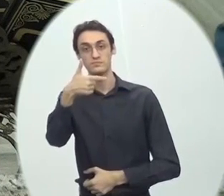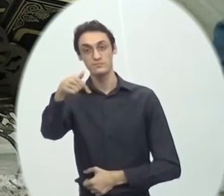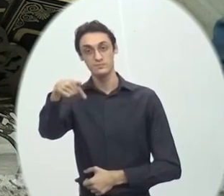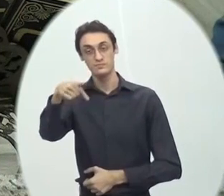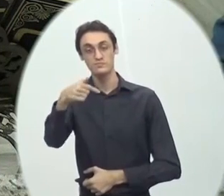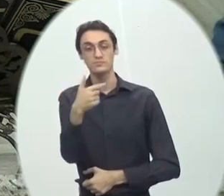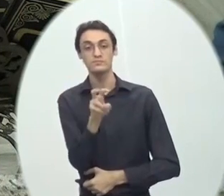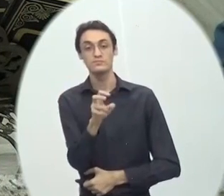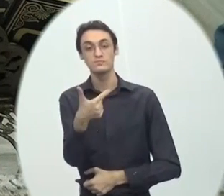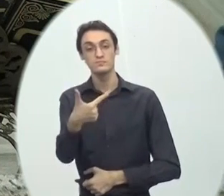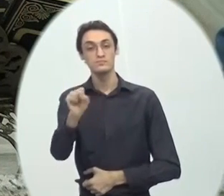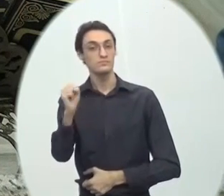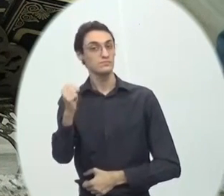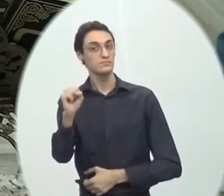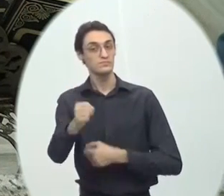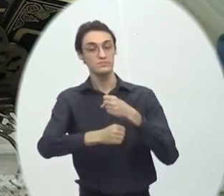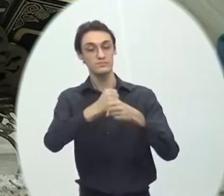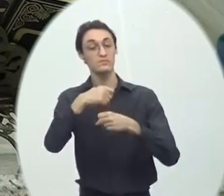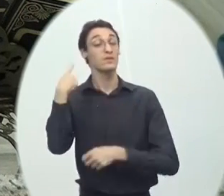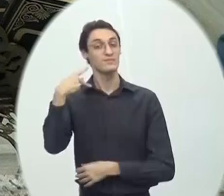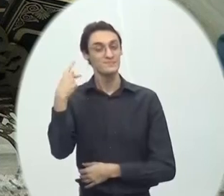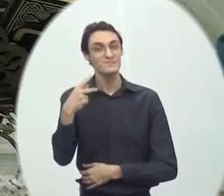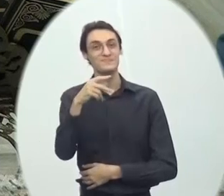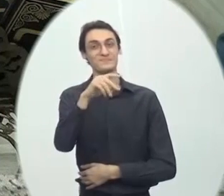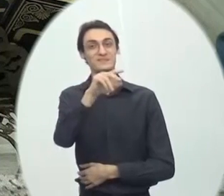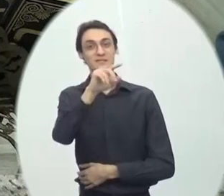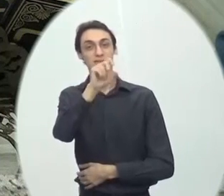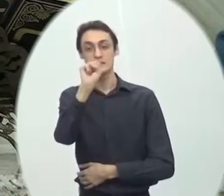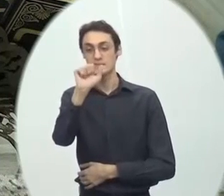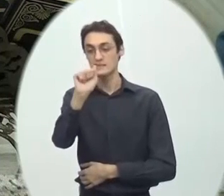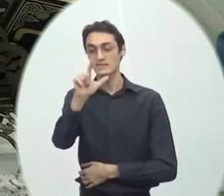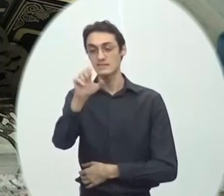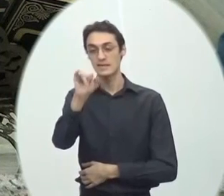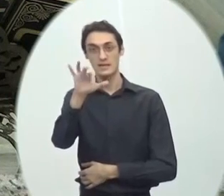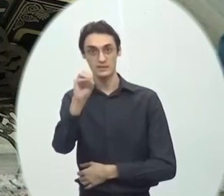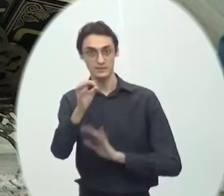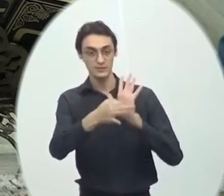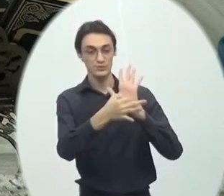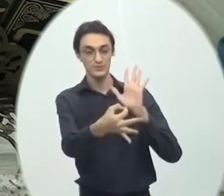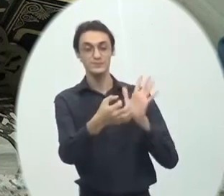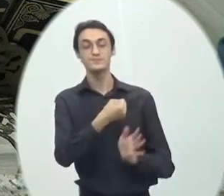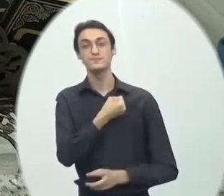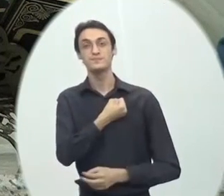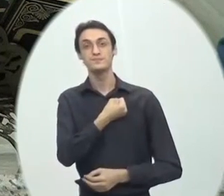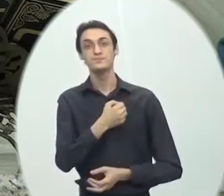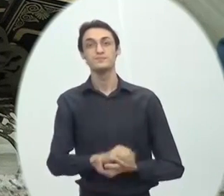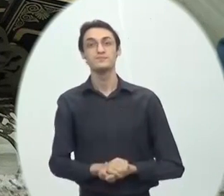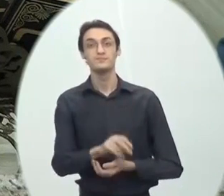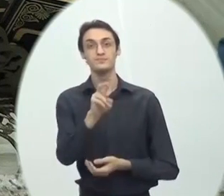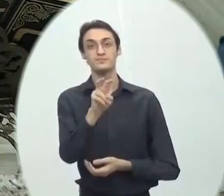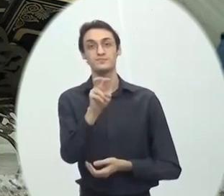527-528, de autoria do vereador Salésio Lima. Indicações números